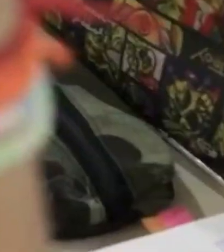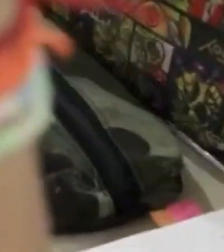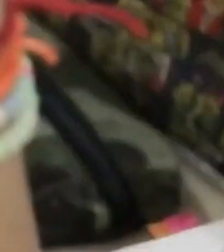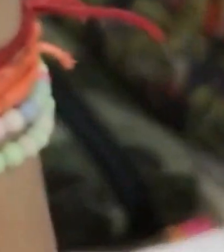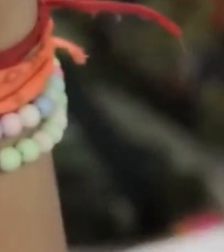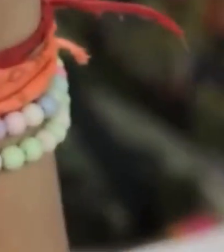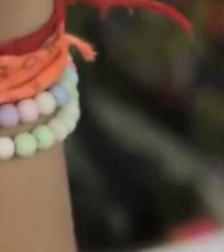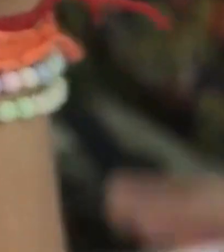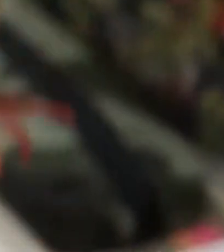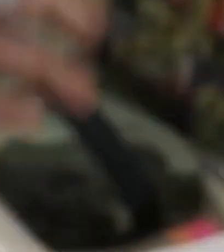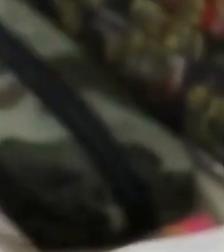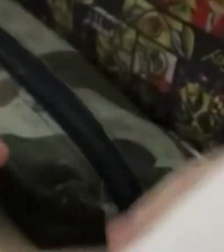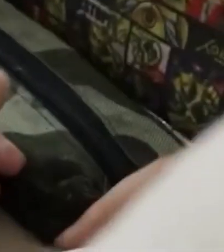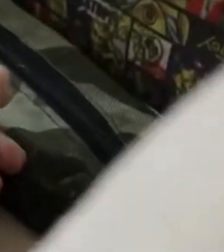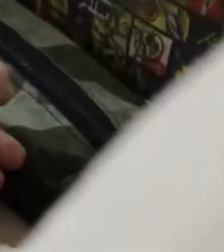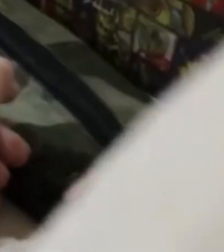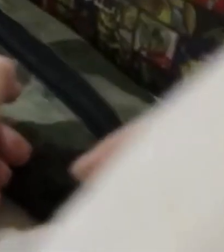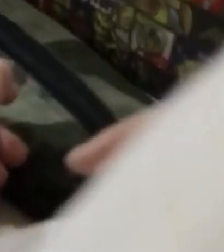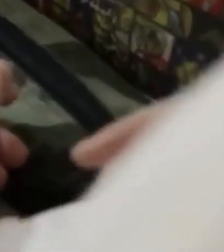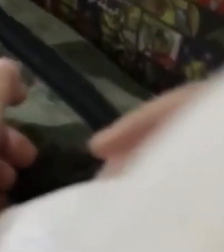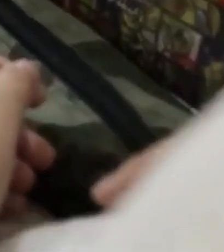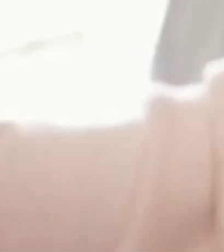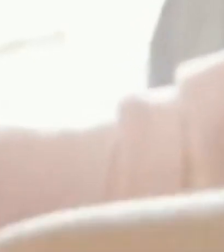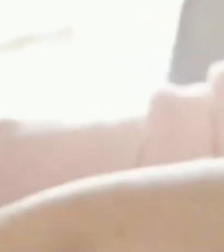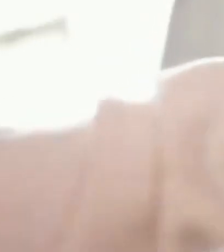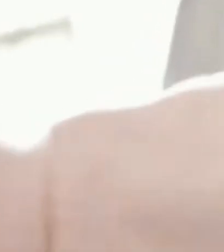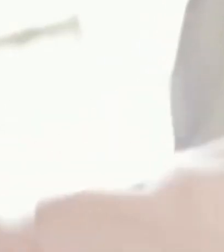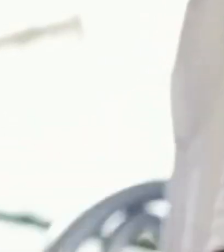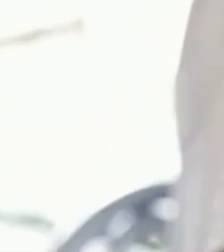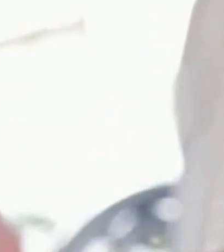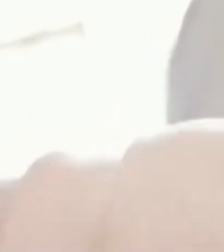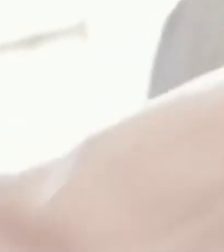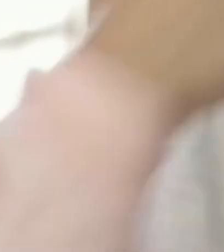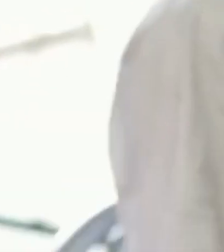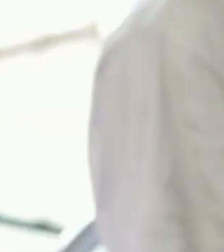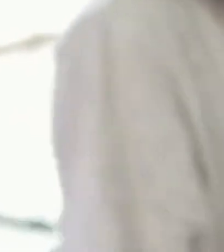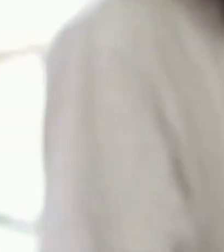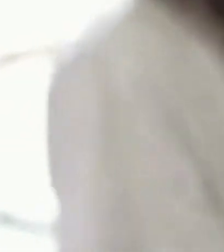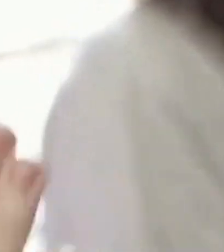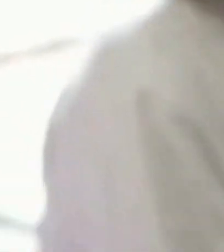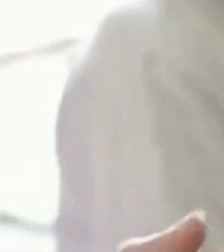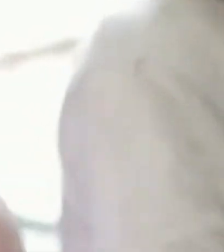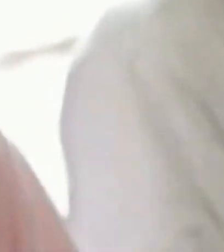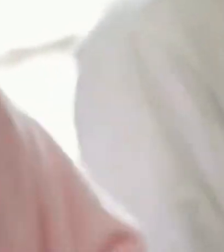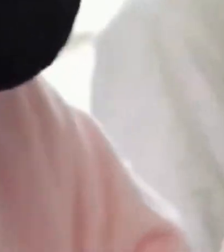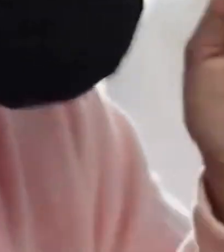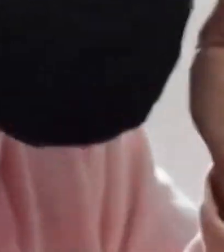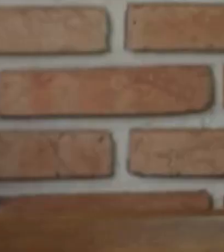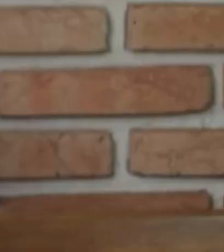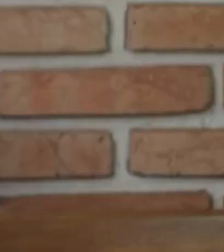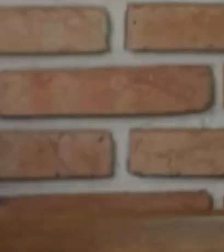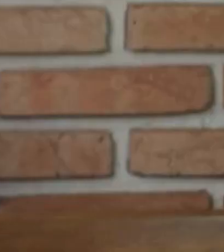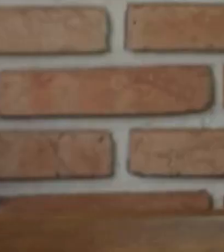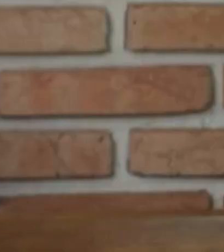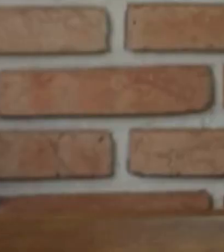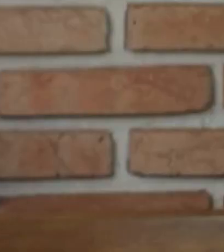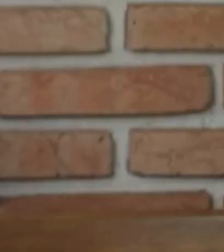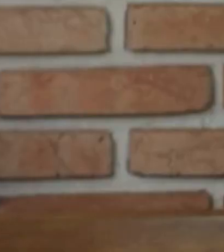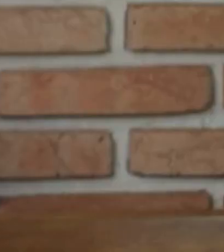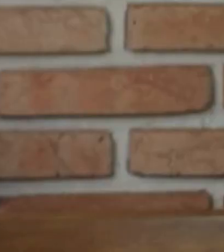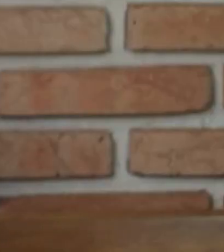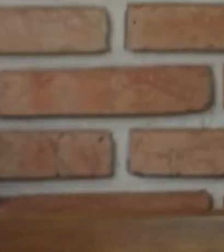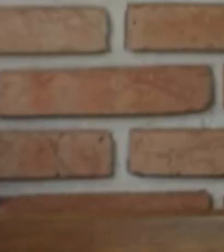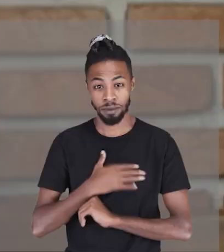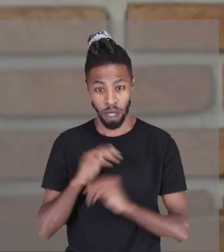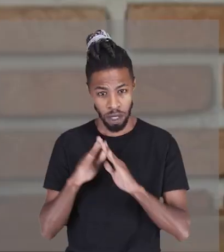abstrato, formular hipóteses, checar informações, descobrir fatos novos, reconstruir a sua identidade. Na escola,